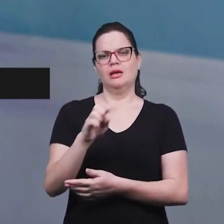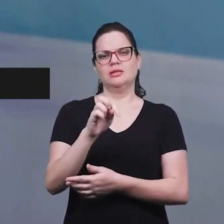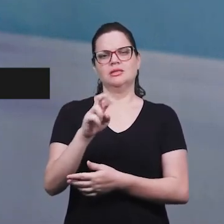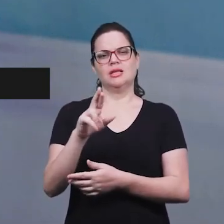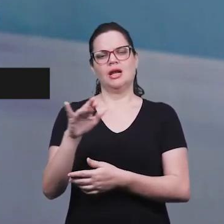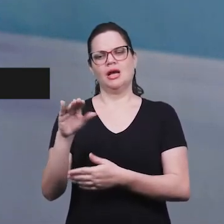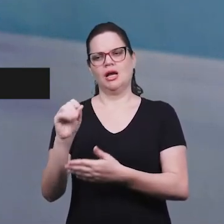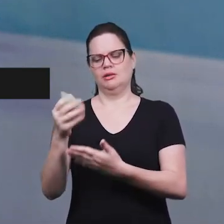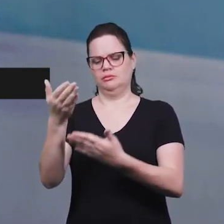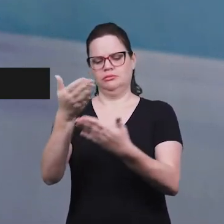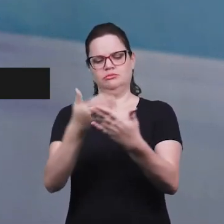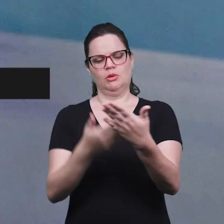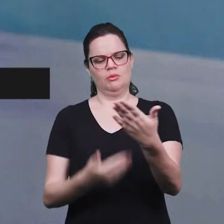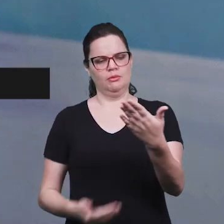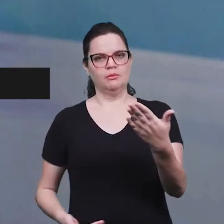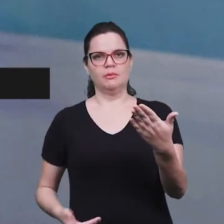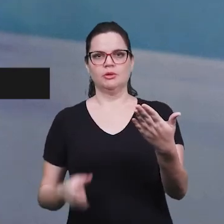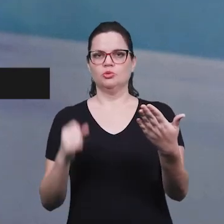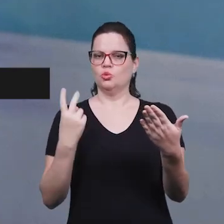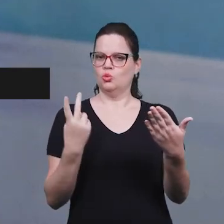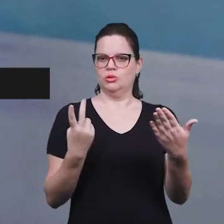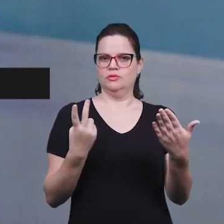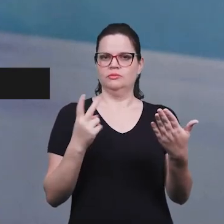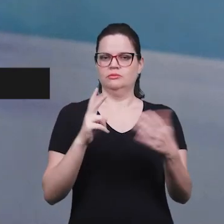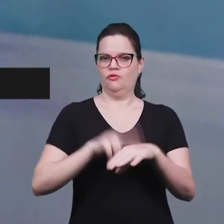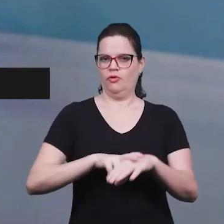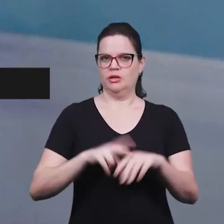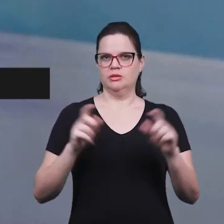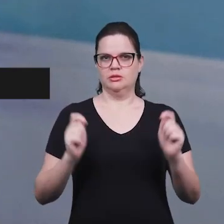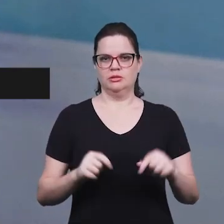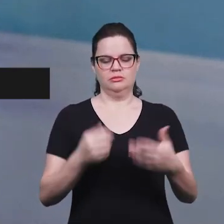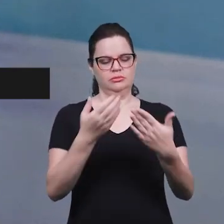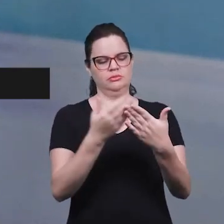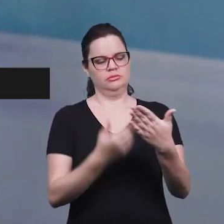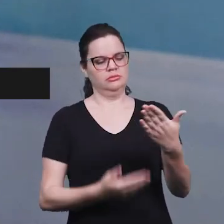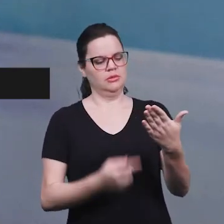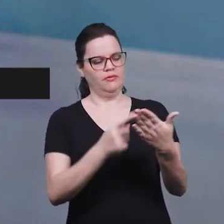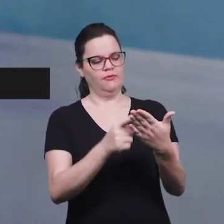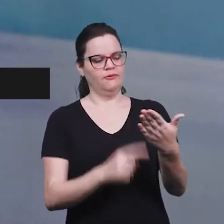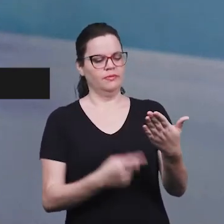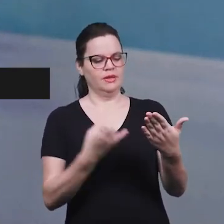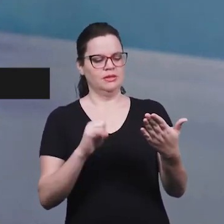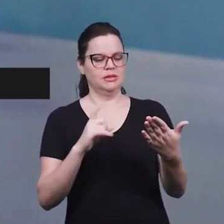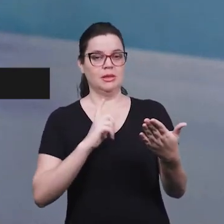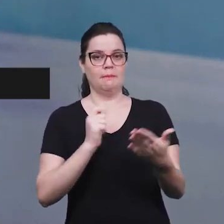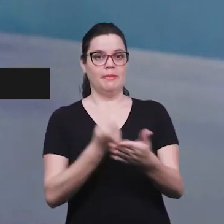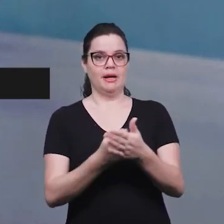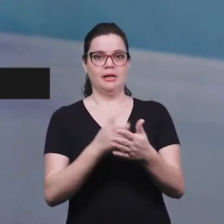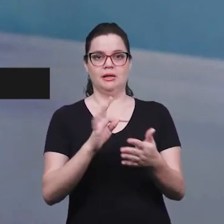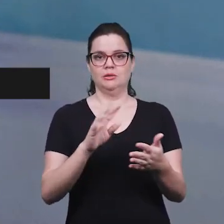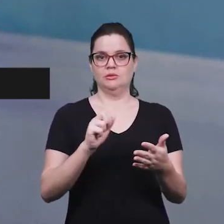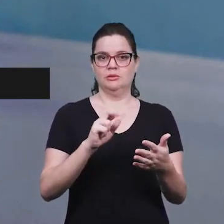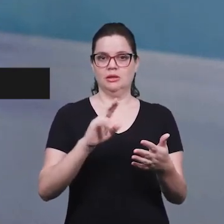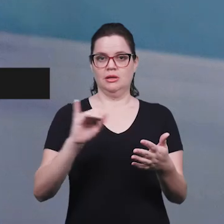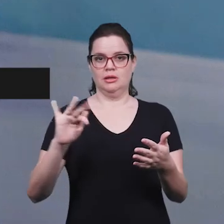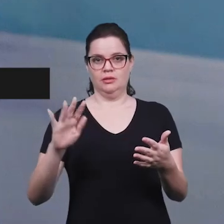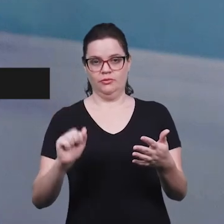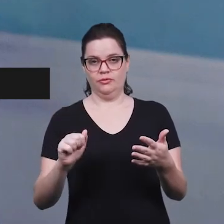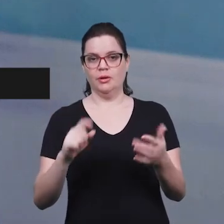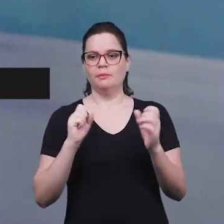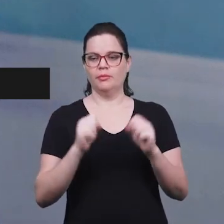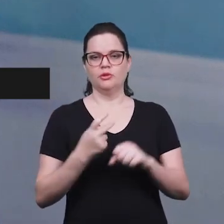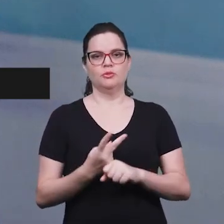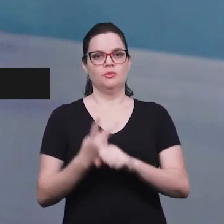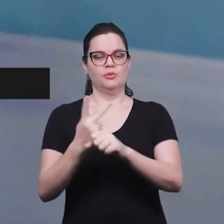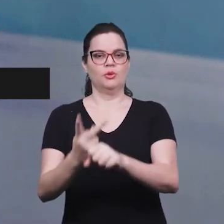conferência, aquele cheque, linha a linha, e observar se ele está pagando tarifas. E ele pode procurar a gerência da sua